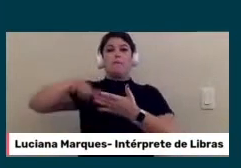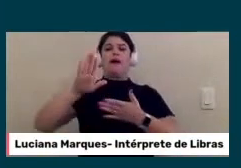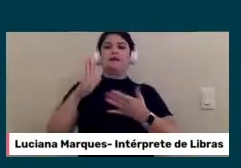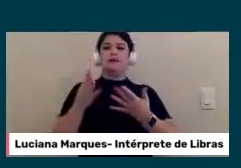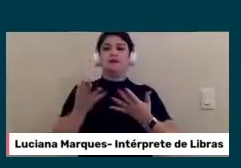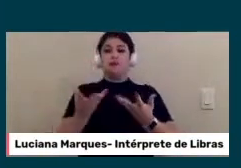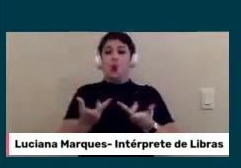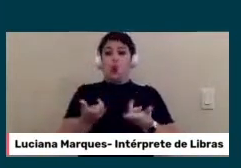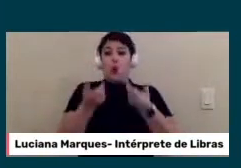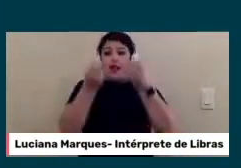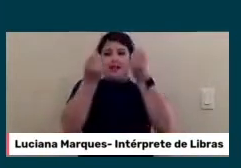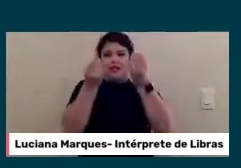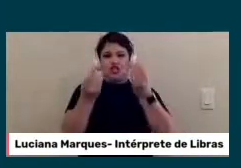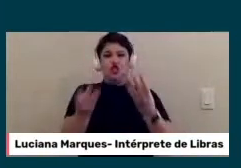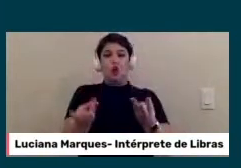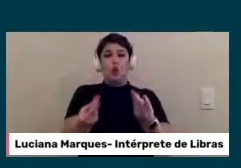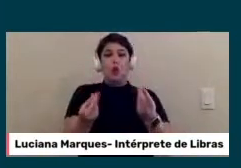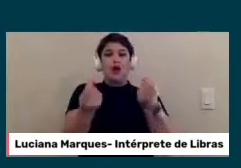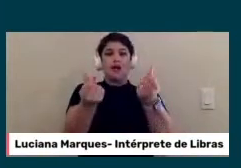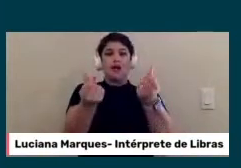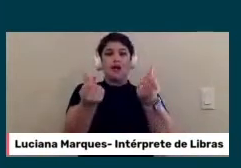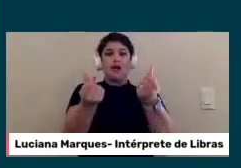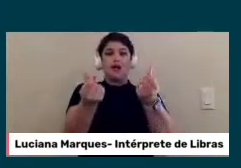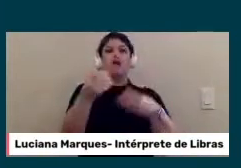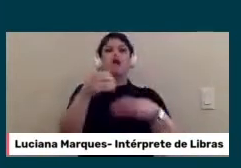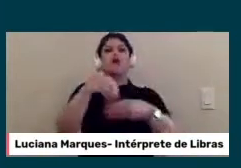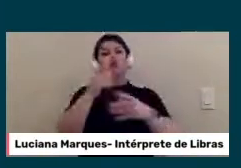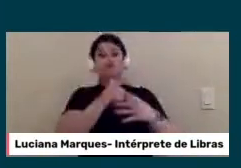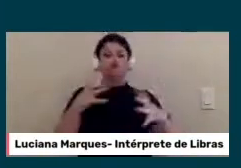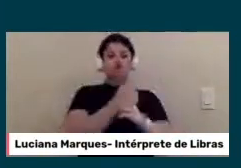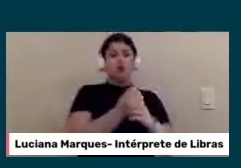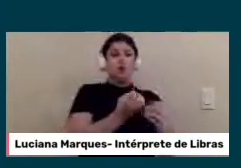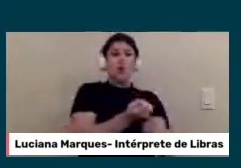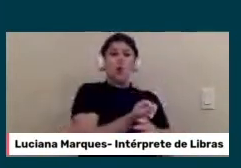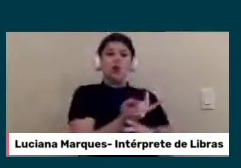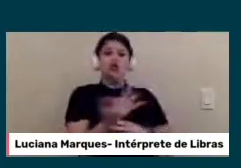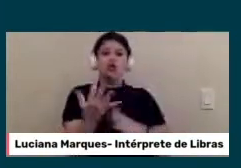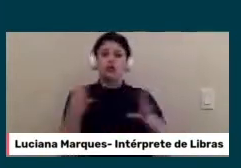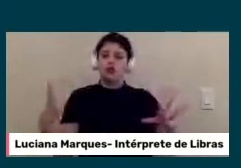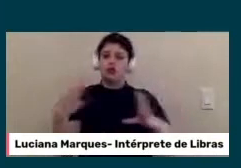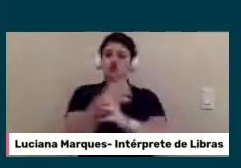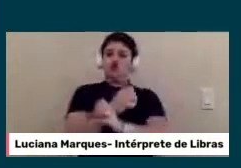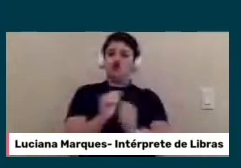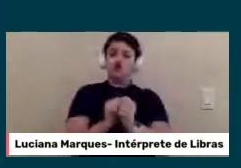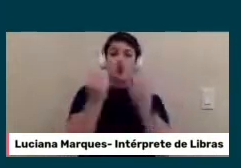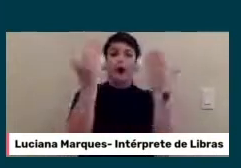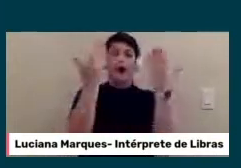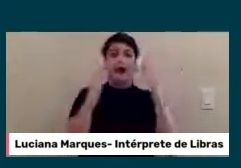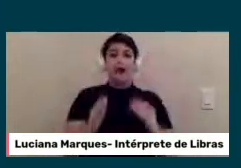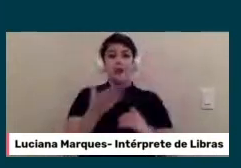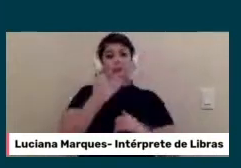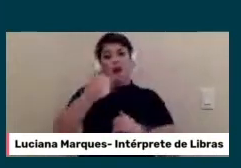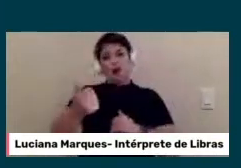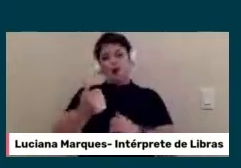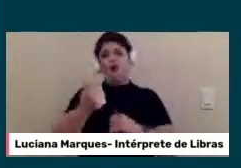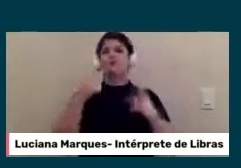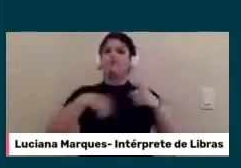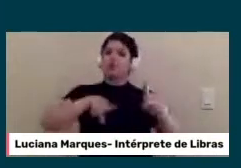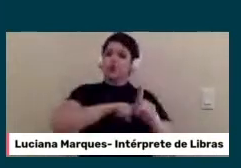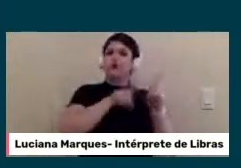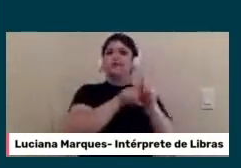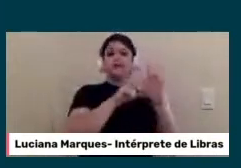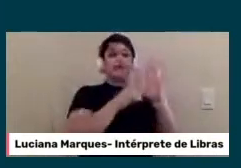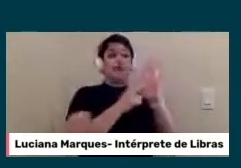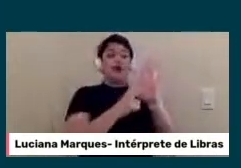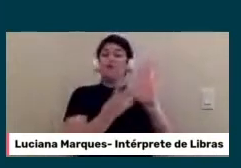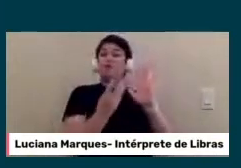qualitativos conseguem misturar com quantitativos e melhor ficam as análises. A gente tem esse vocabulário muito técnico